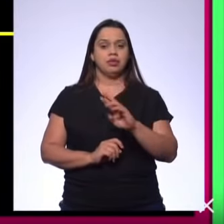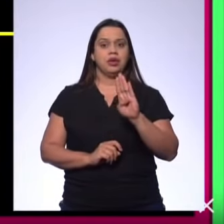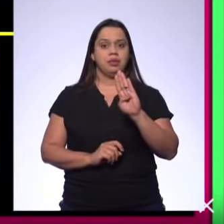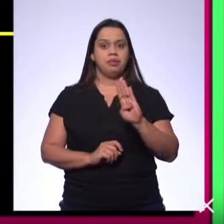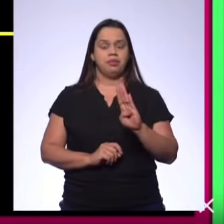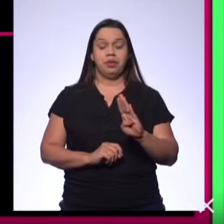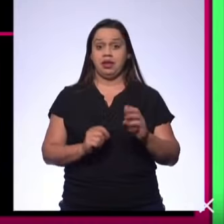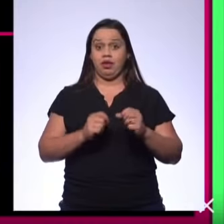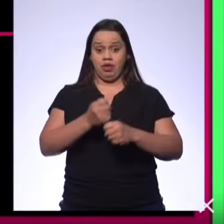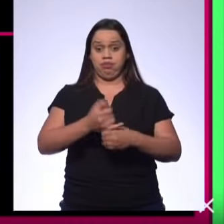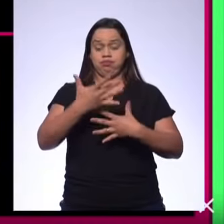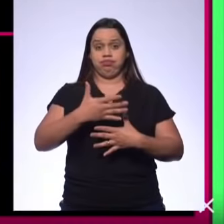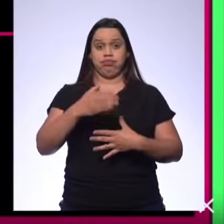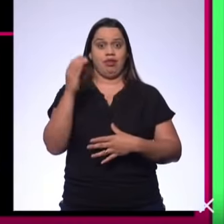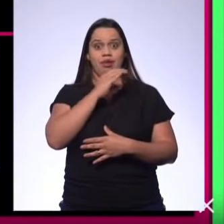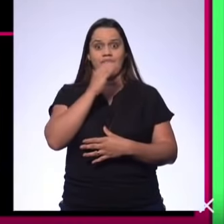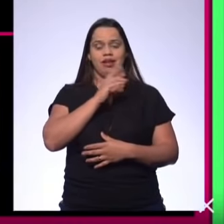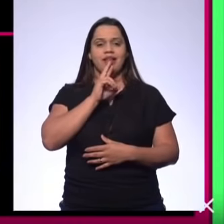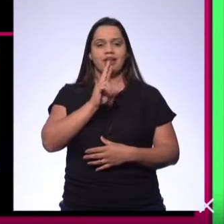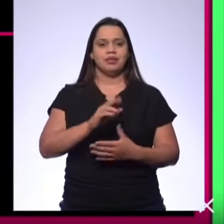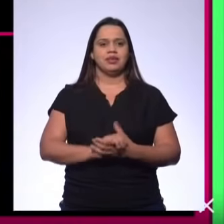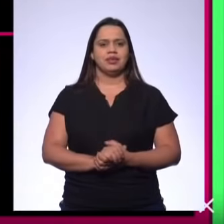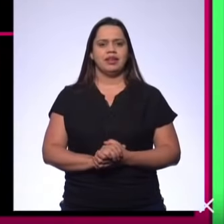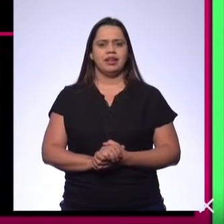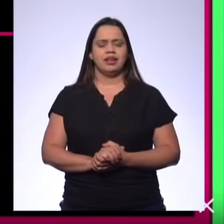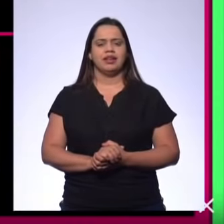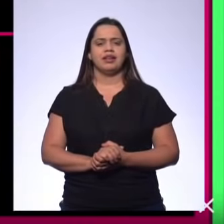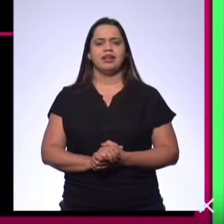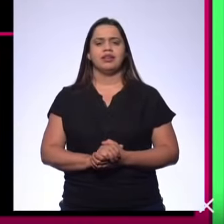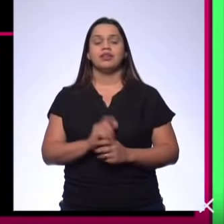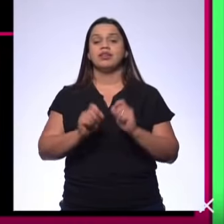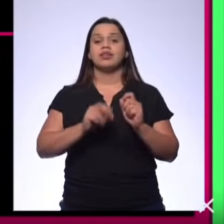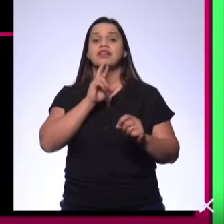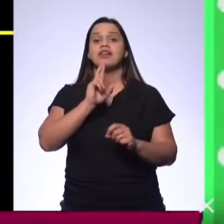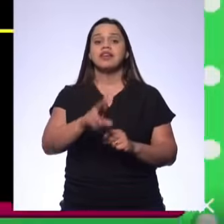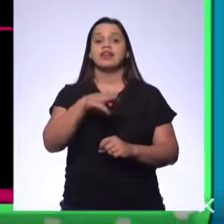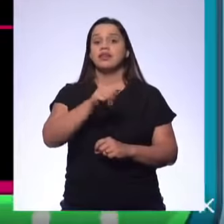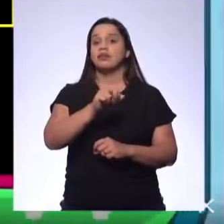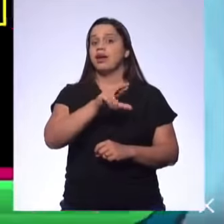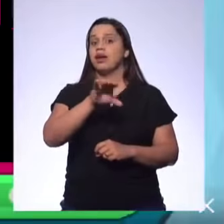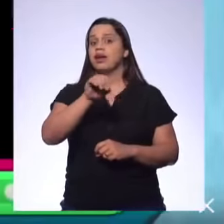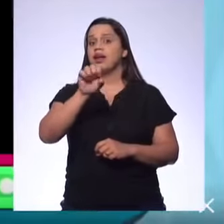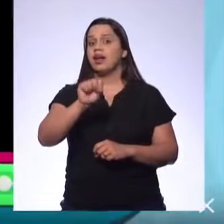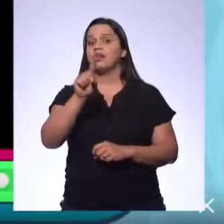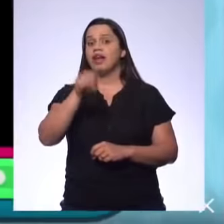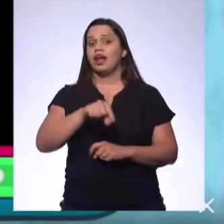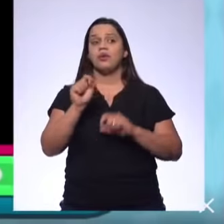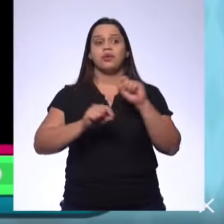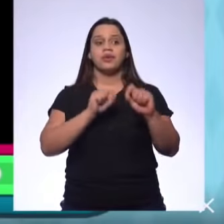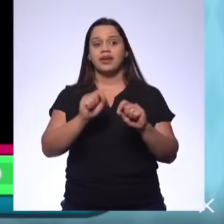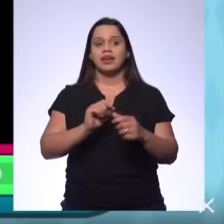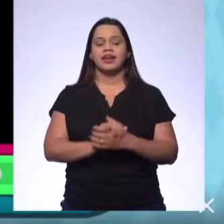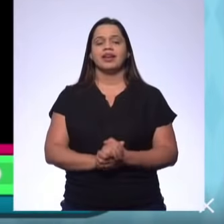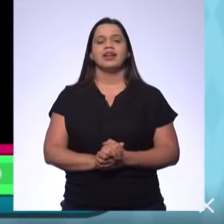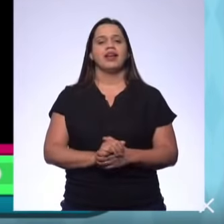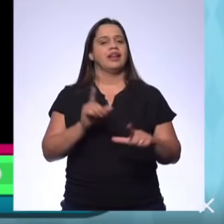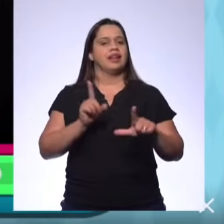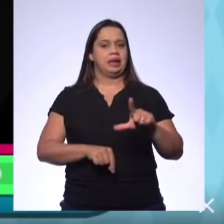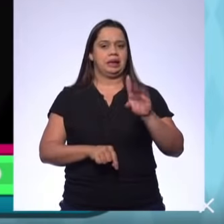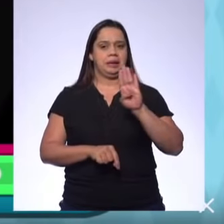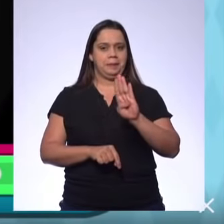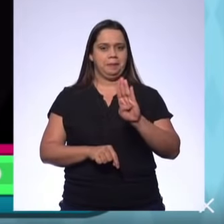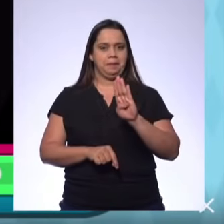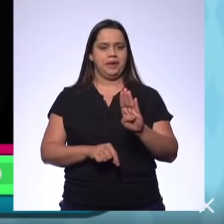pessoal acordou, Antônio. Landslide, Letícia. E aí, o que será a resposta do Marcos? Vitor, landslide. Ele